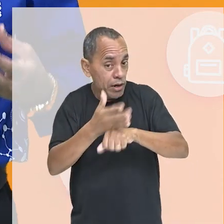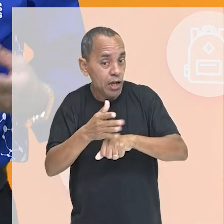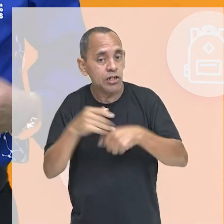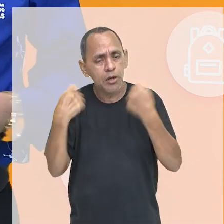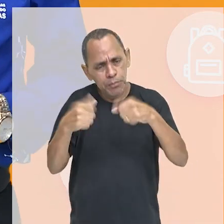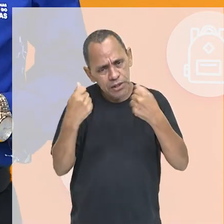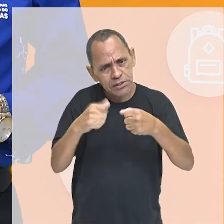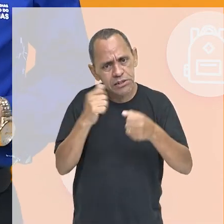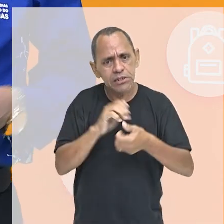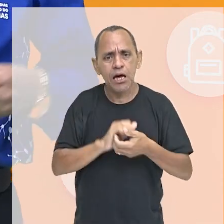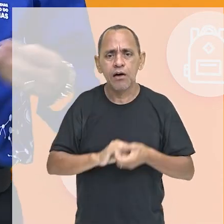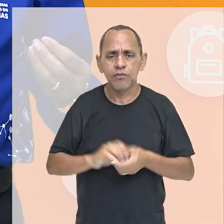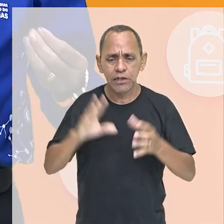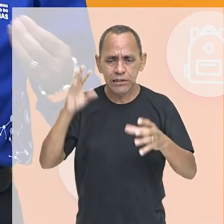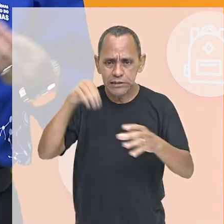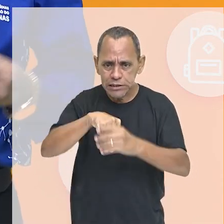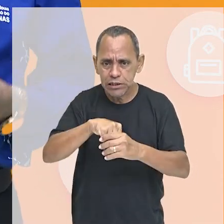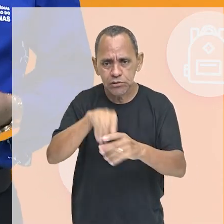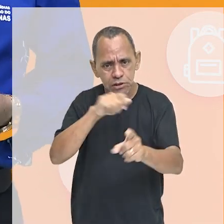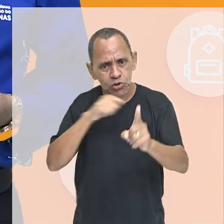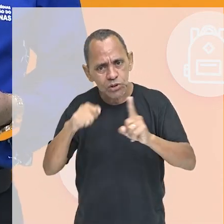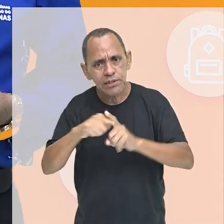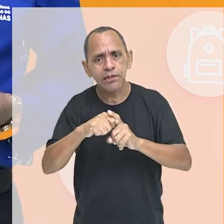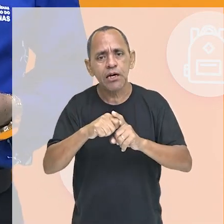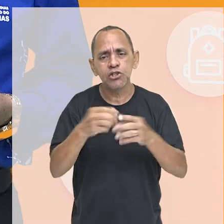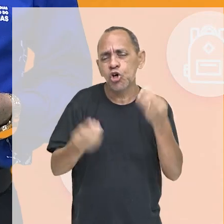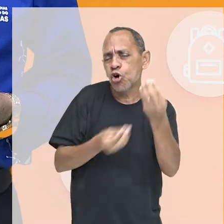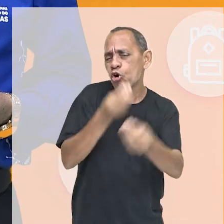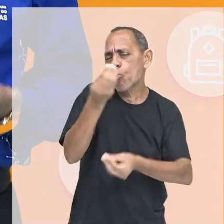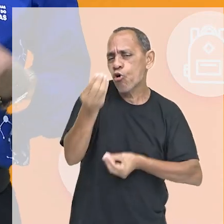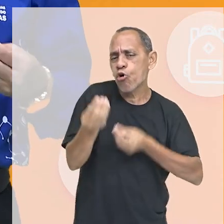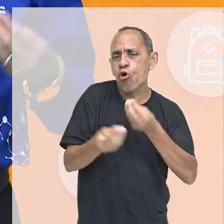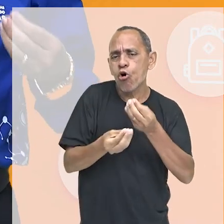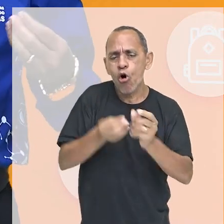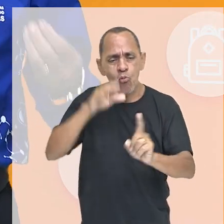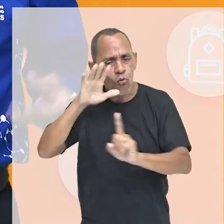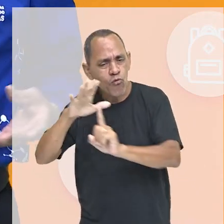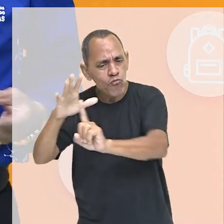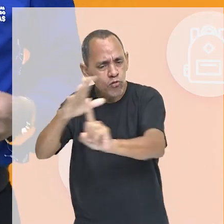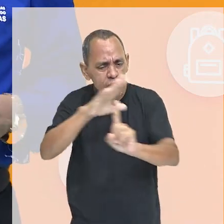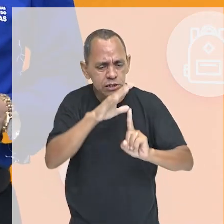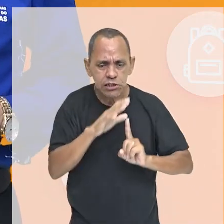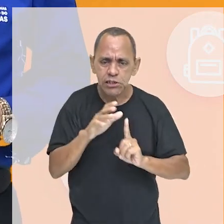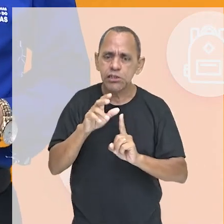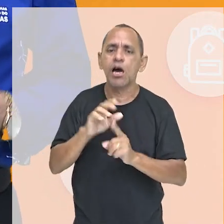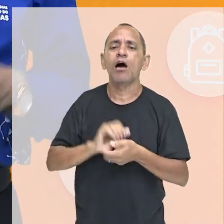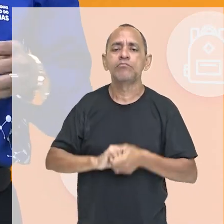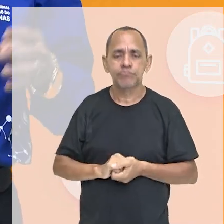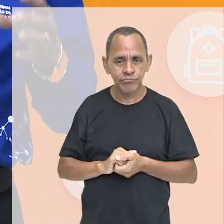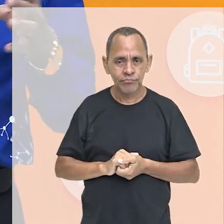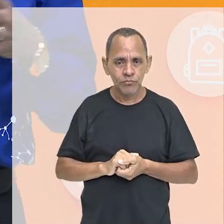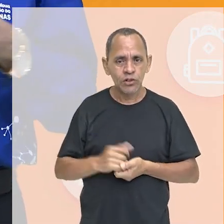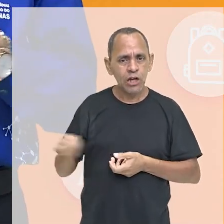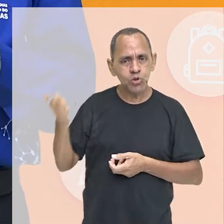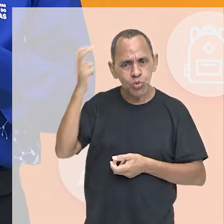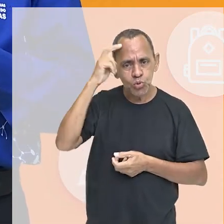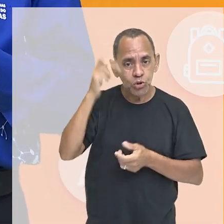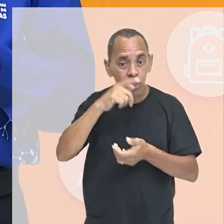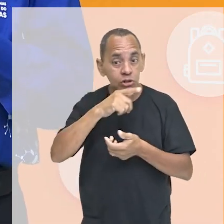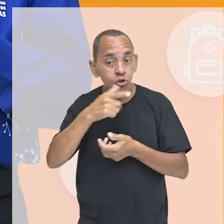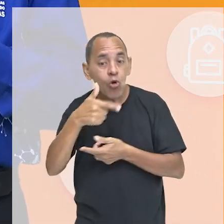civilização. Olha que interessante, vinham civilizar o mundo. Não, cada um já tinha a sua cultura. E para